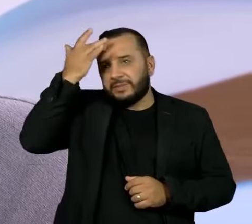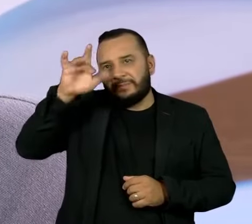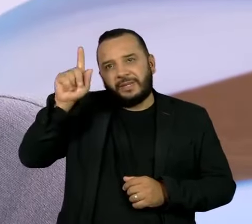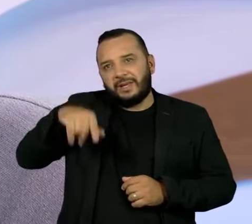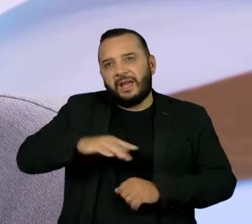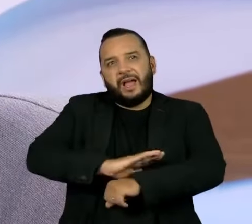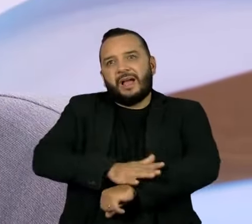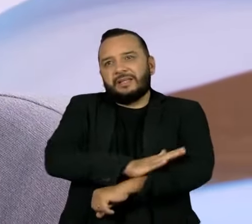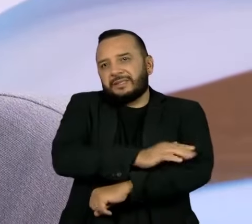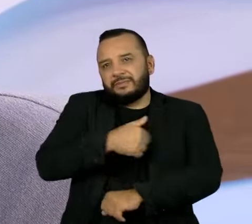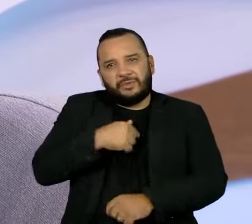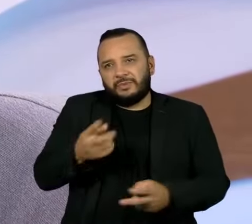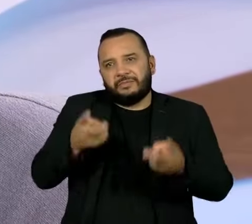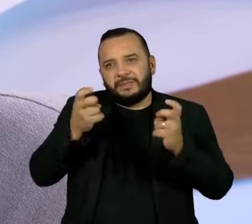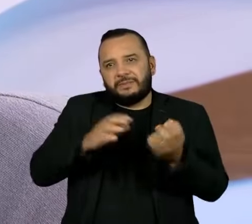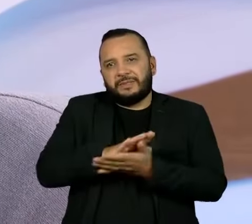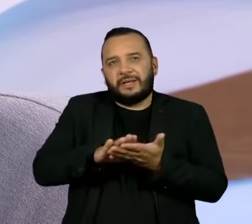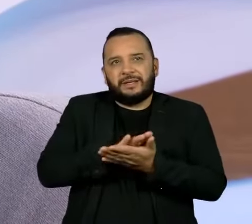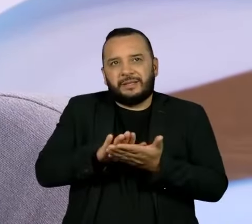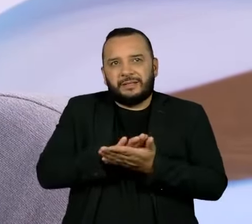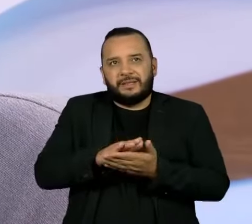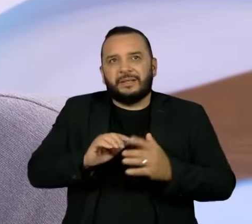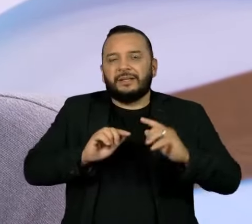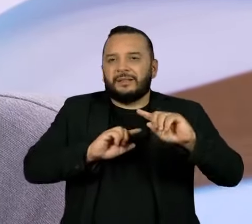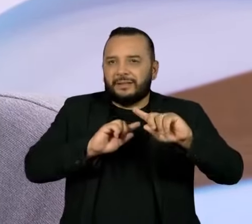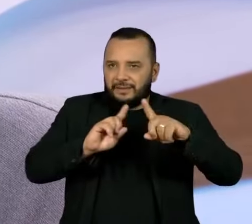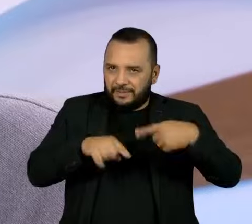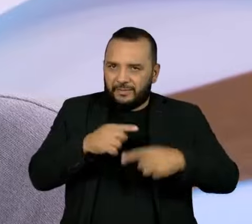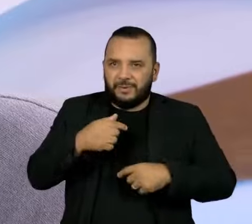não percebi. Só vim perceber mesmo